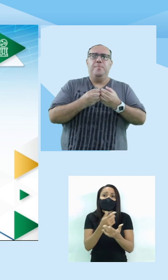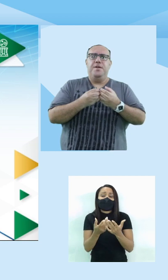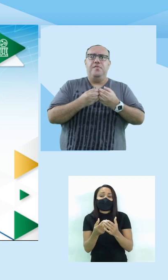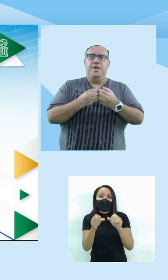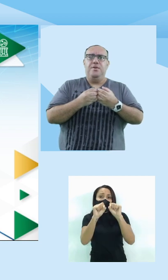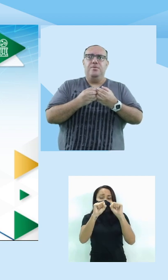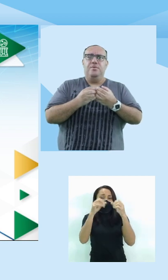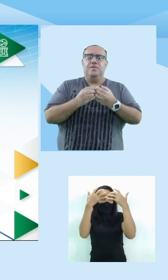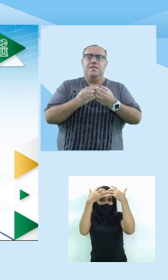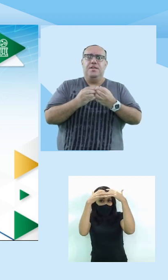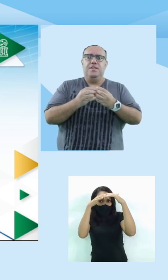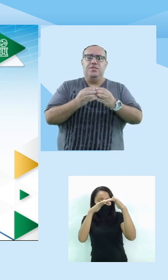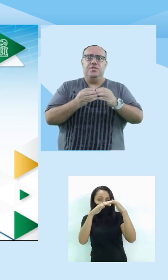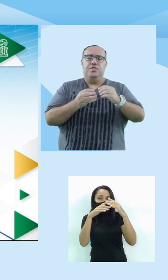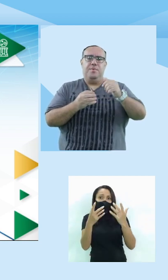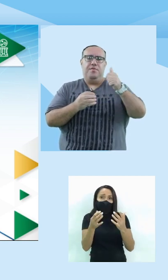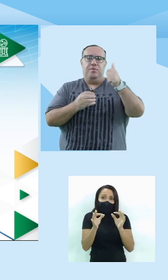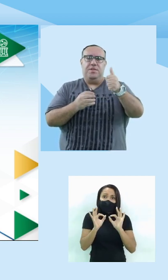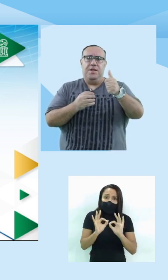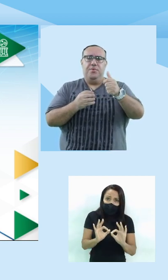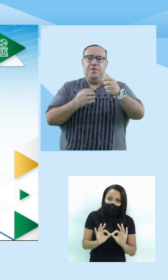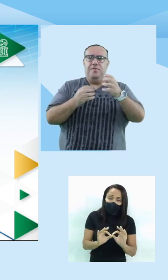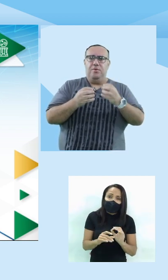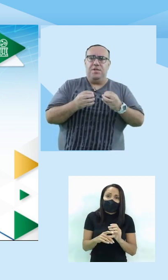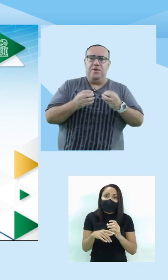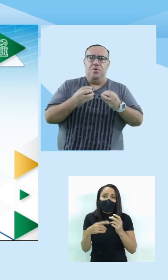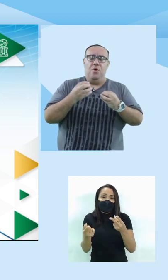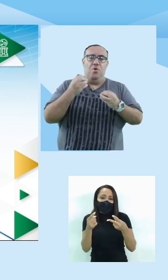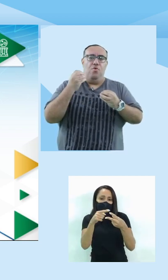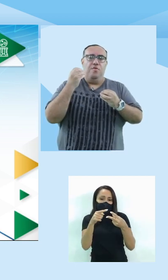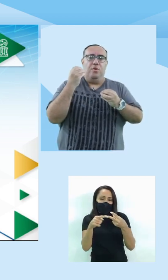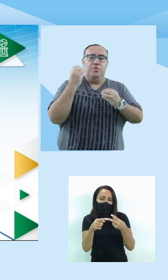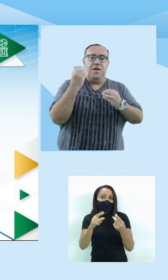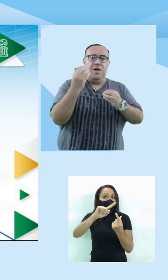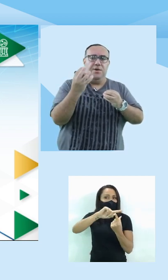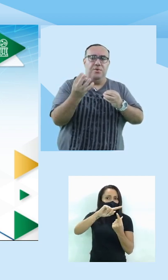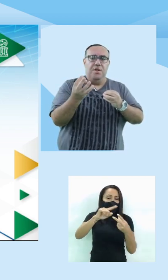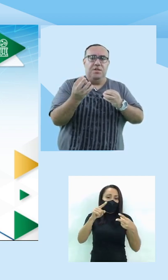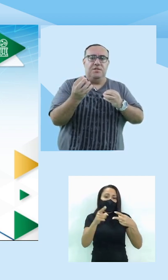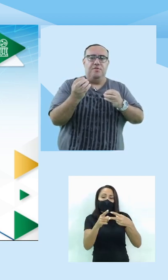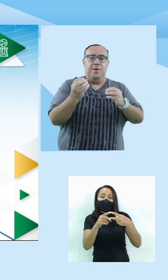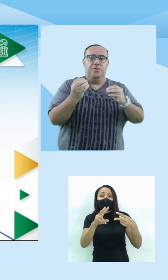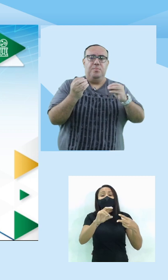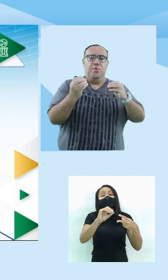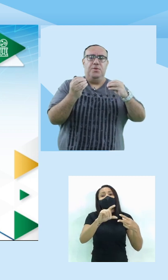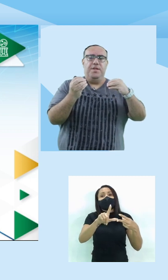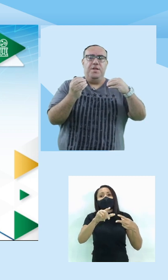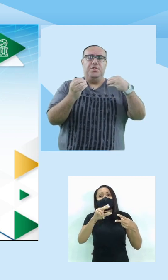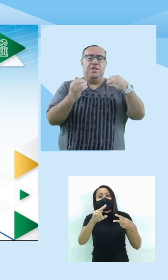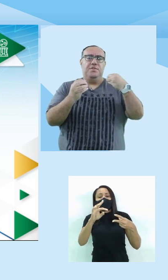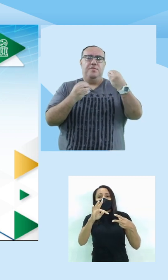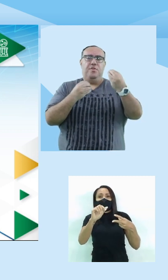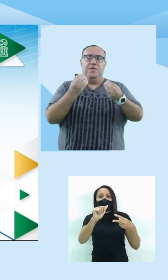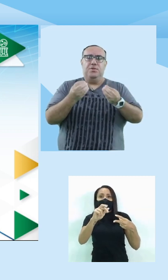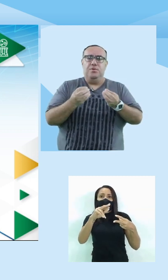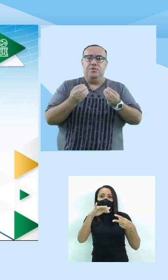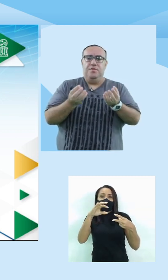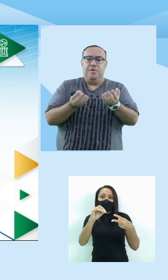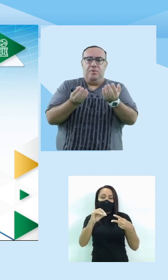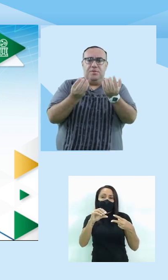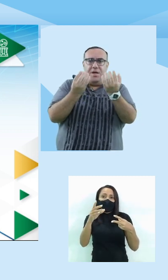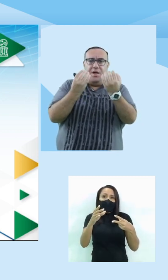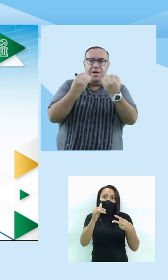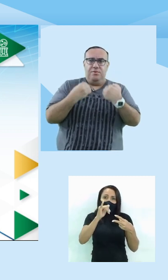nervoso periférico, tá certo? Existe o sistema voluntário e involuntário. O voluntário são formados por nervos que levam as informações,